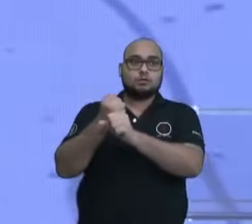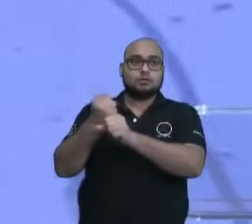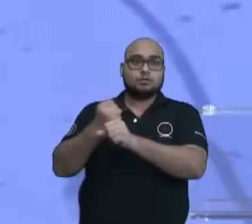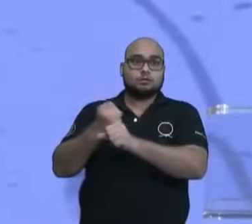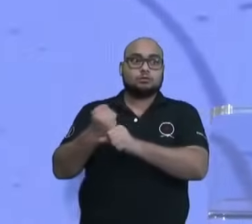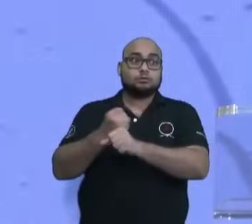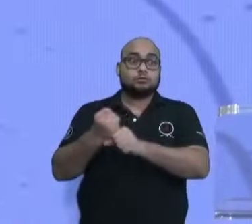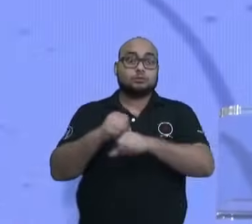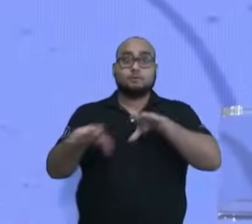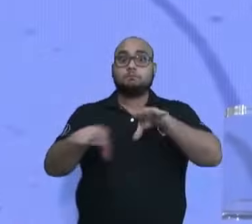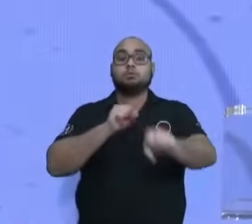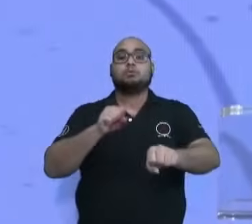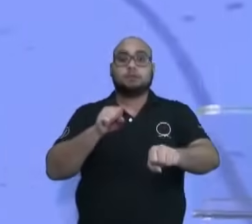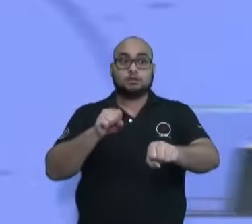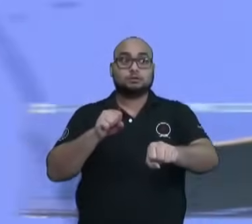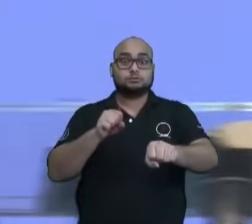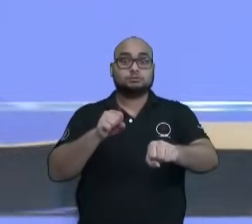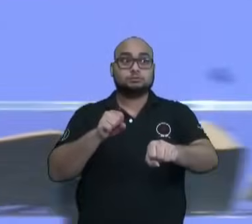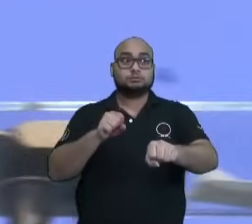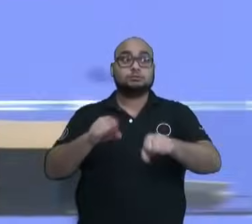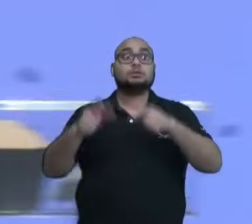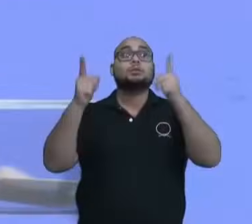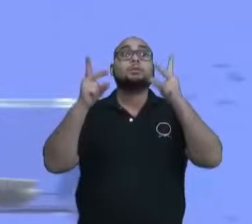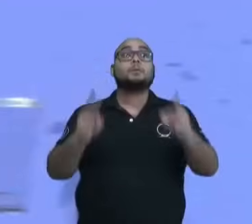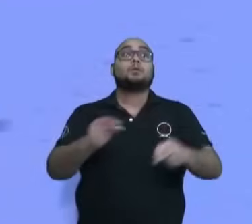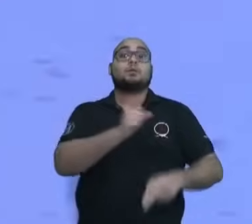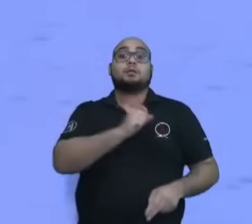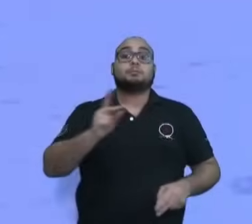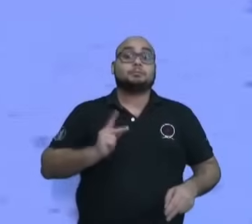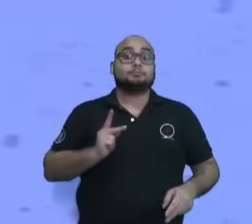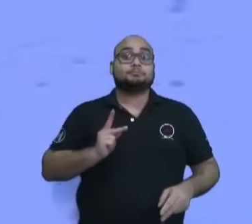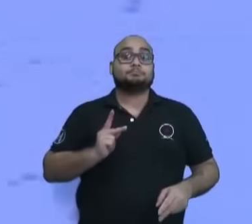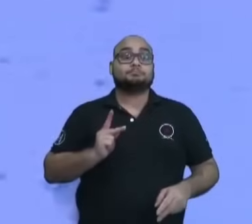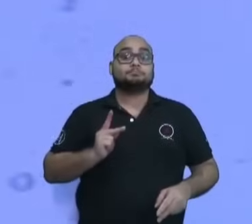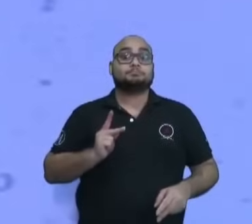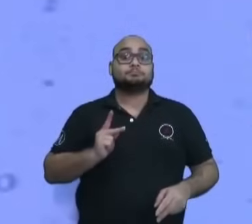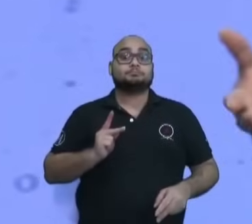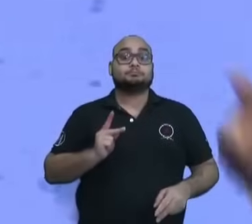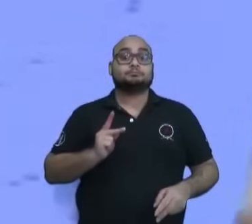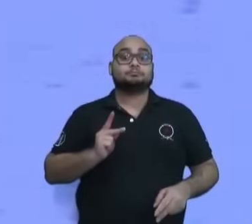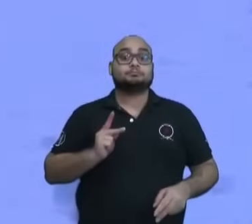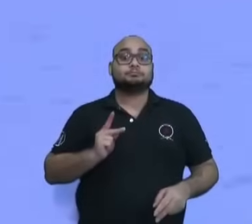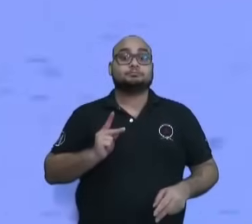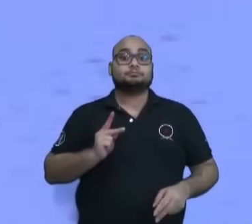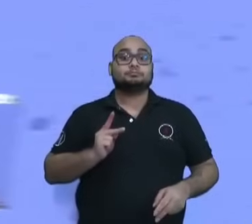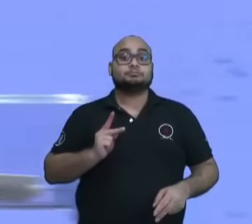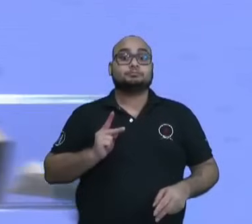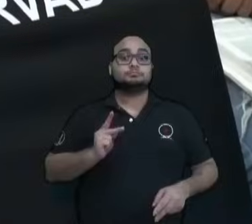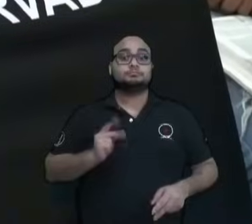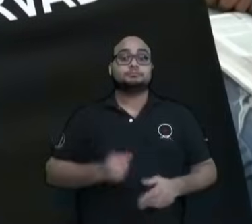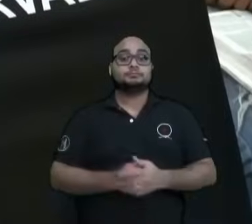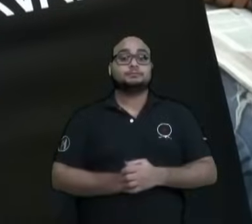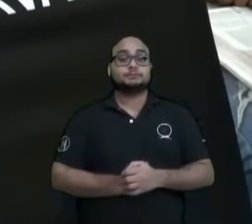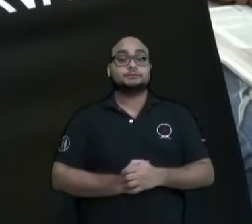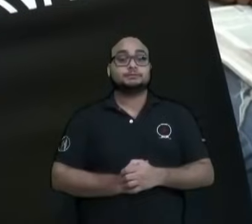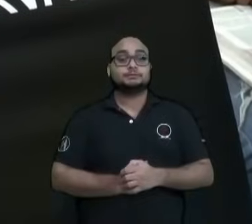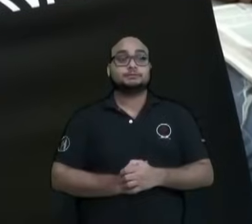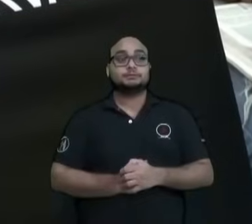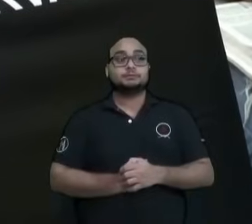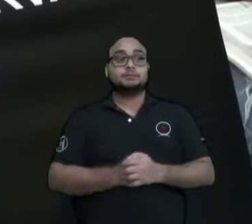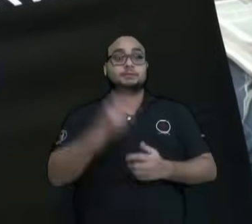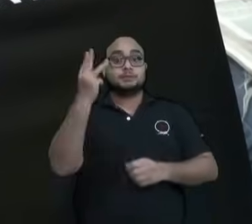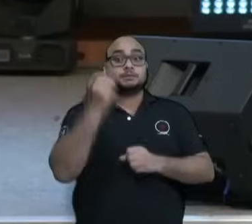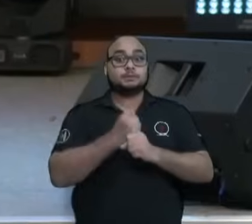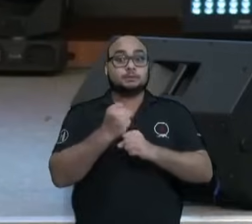ficaram com Jesus a casa caiu vamos deixar de besteira é 3 anos 3 anos 3 anos com